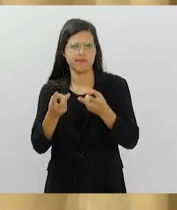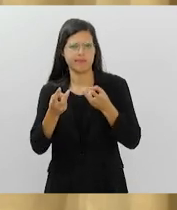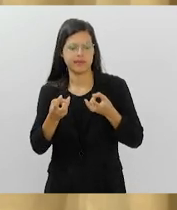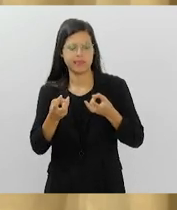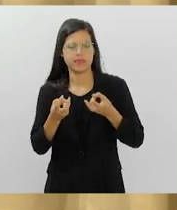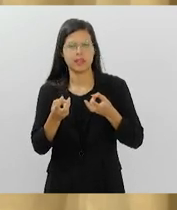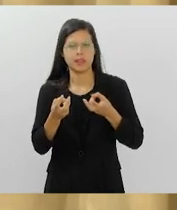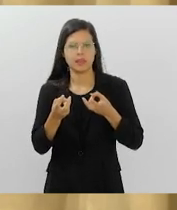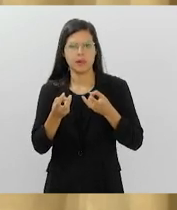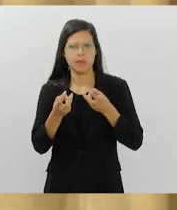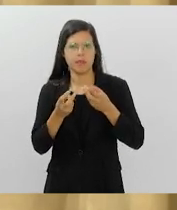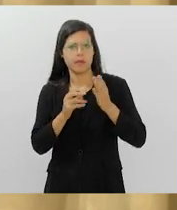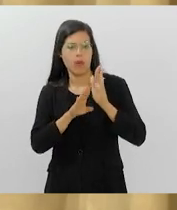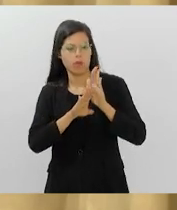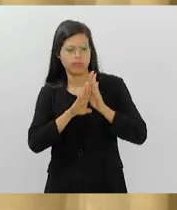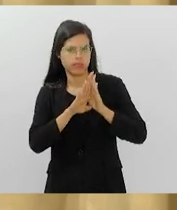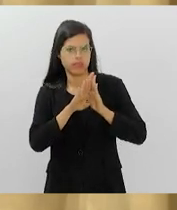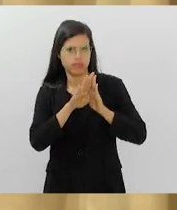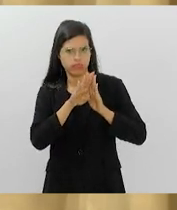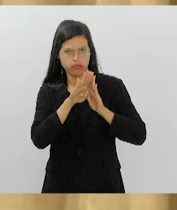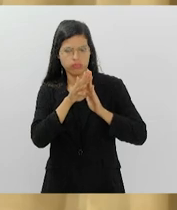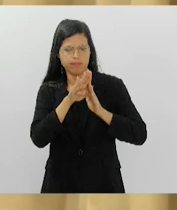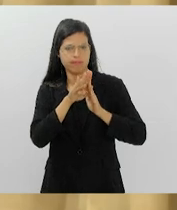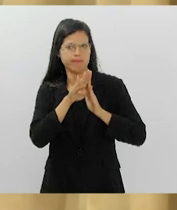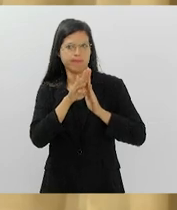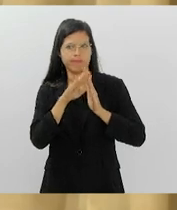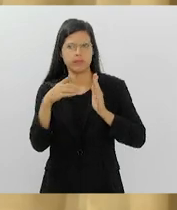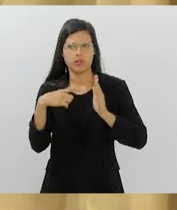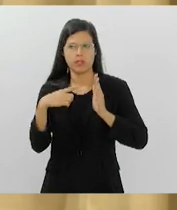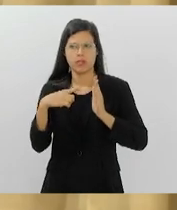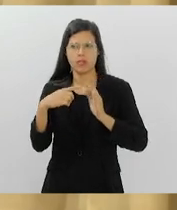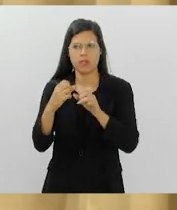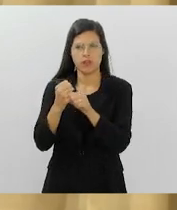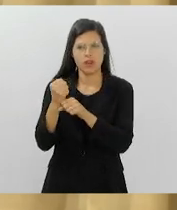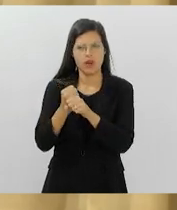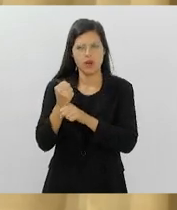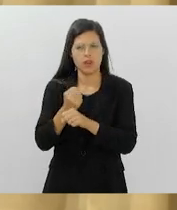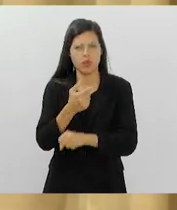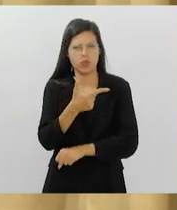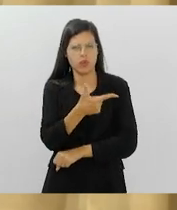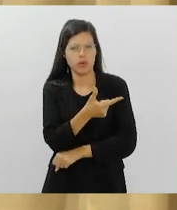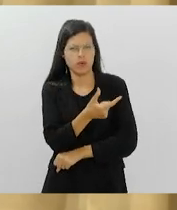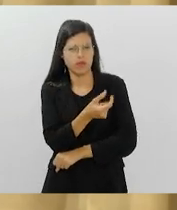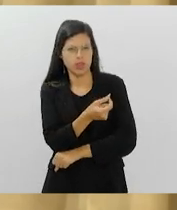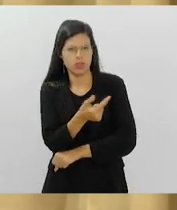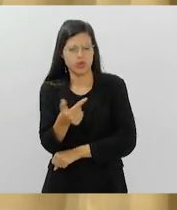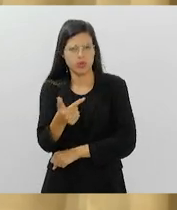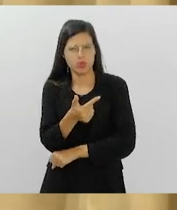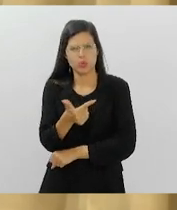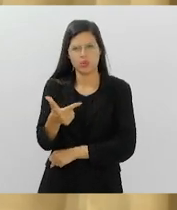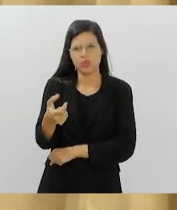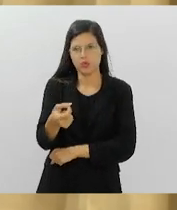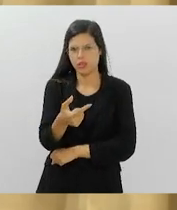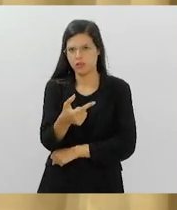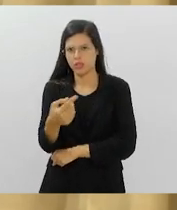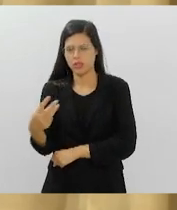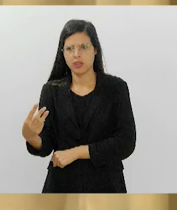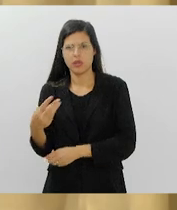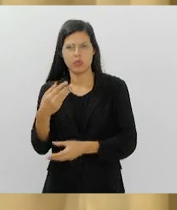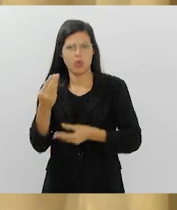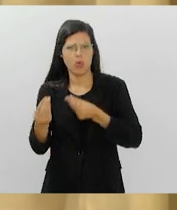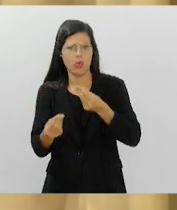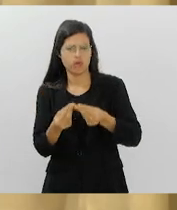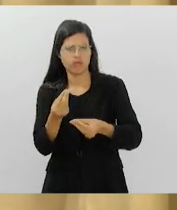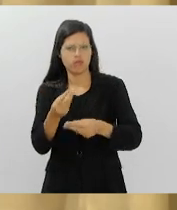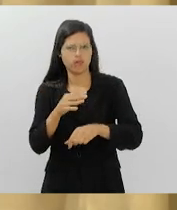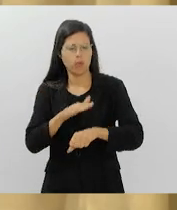um aumento exponencial que houve por volta de 2022, 2023, como que está nesse momento. Eu queria que